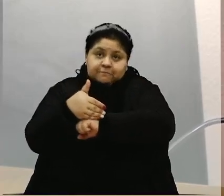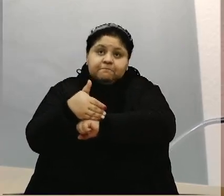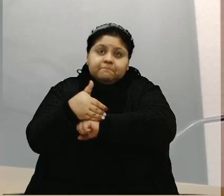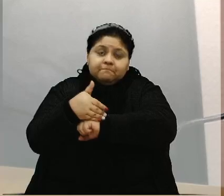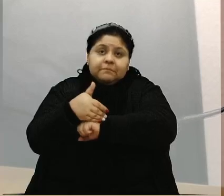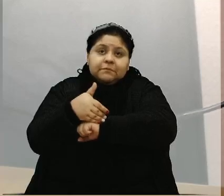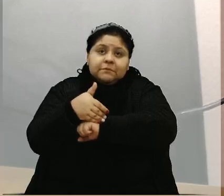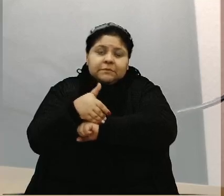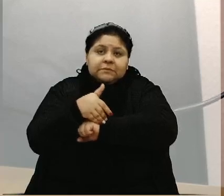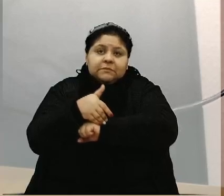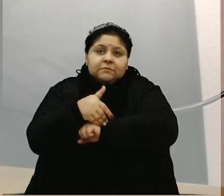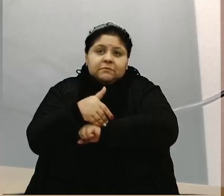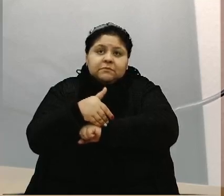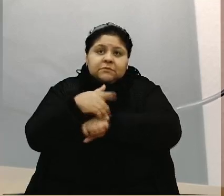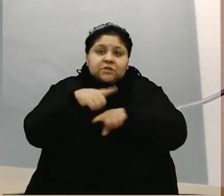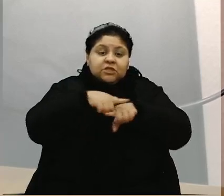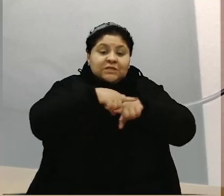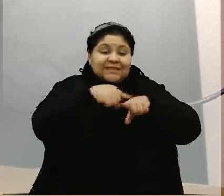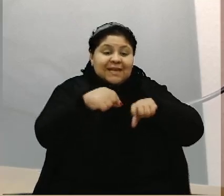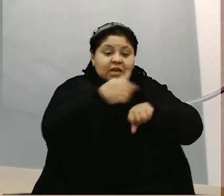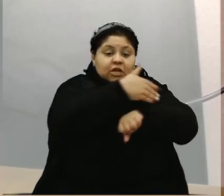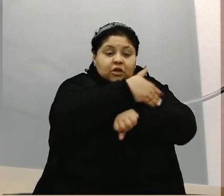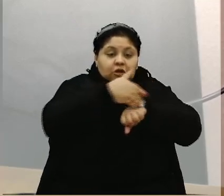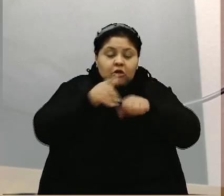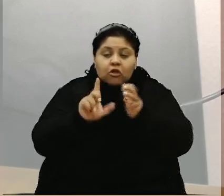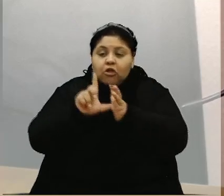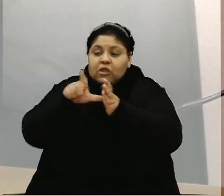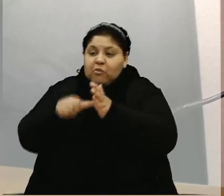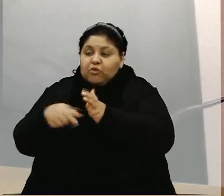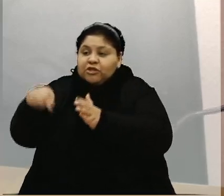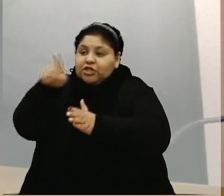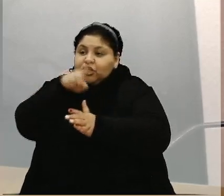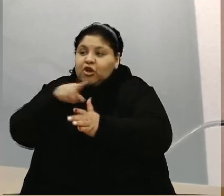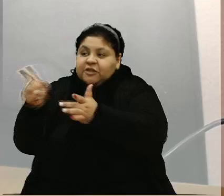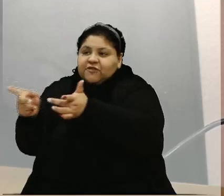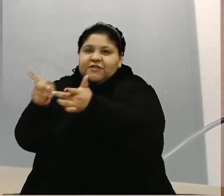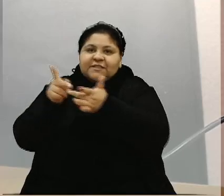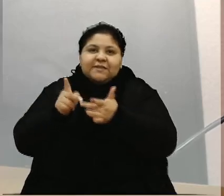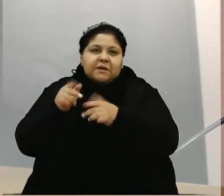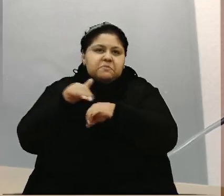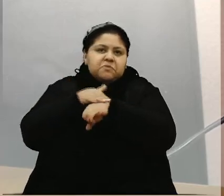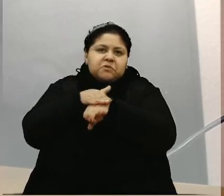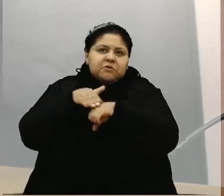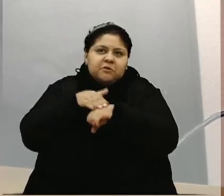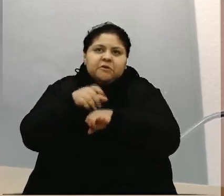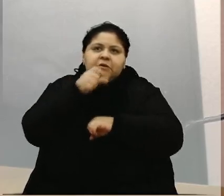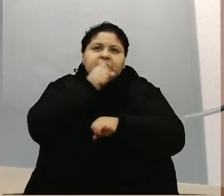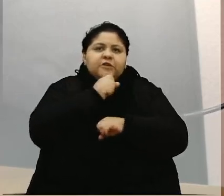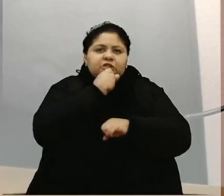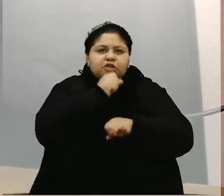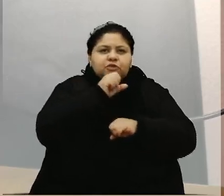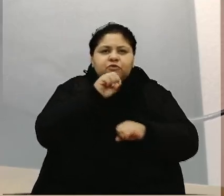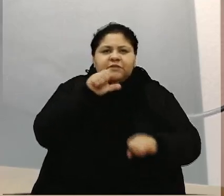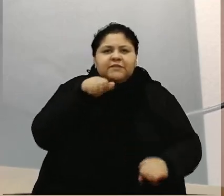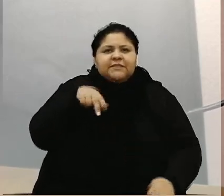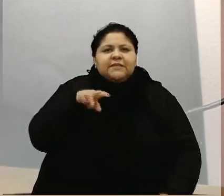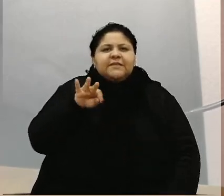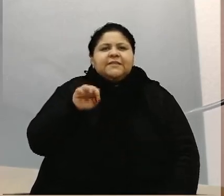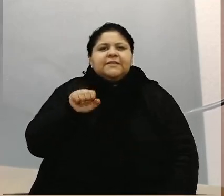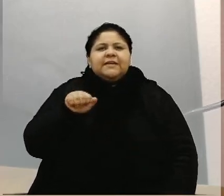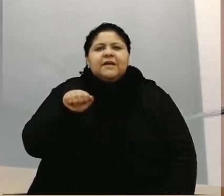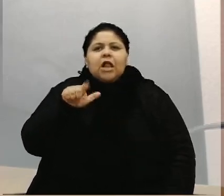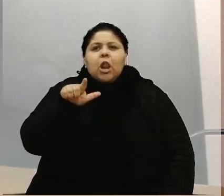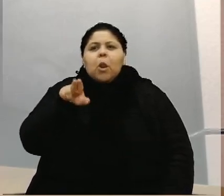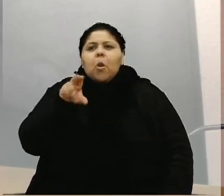de rua, que saíram da situação de rua depois que nós encontramos, né? Foi para o antigo Santa Dulce, né? Ficaram